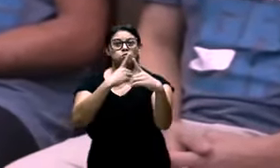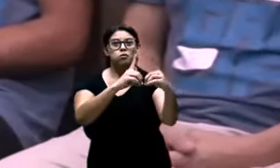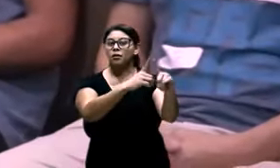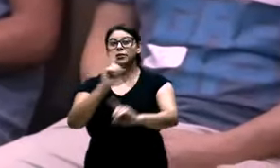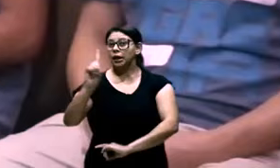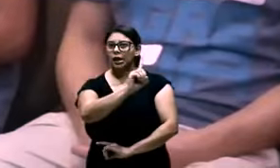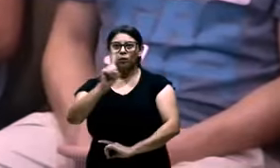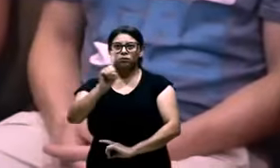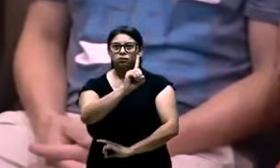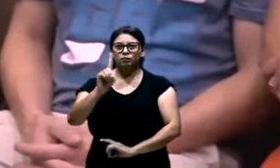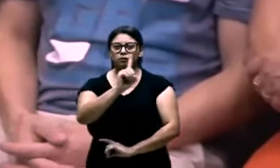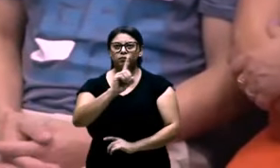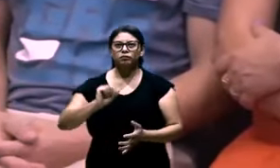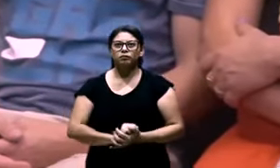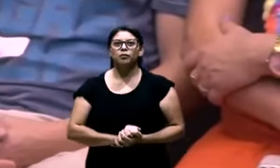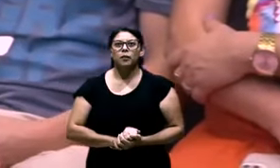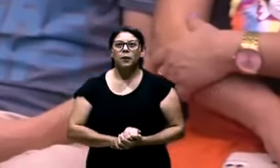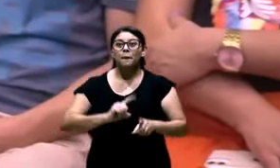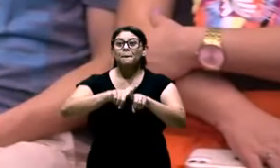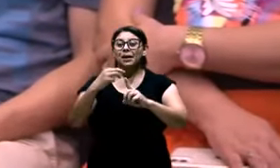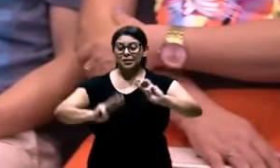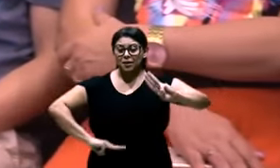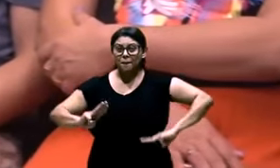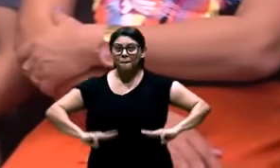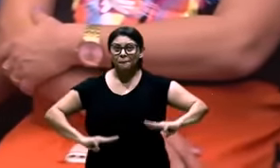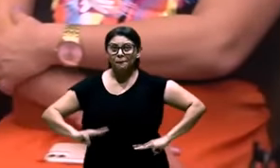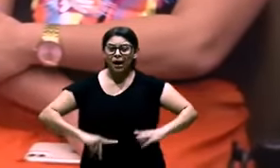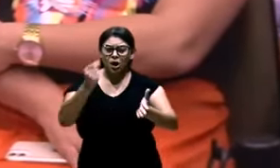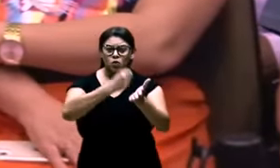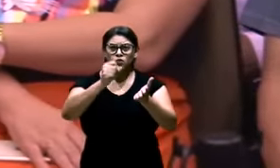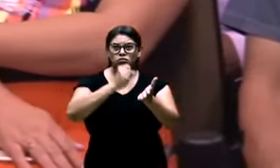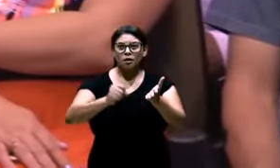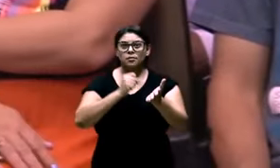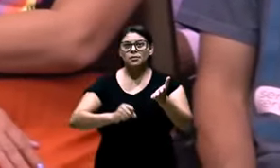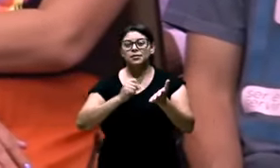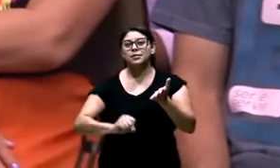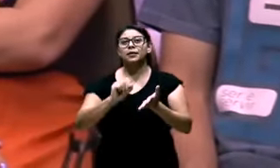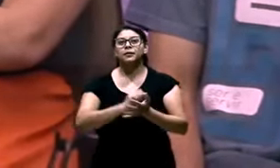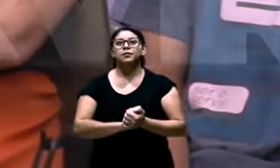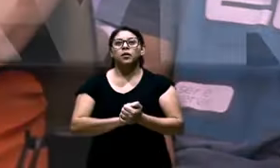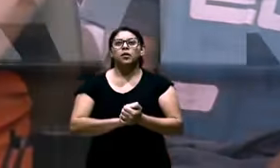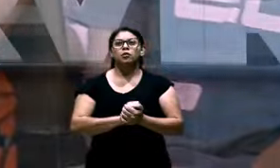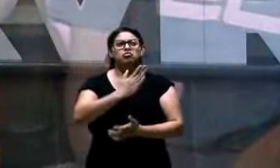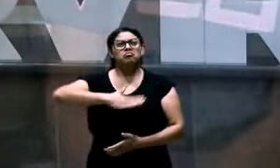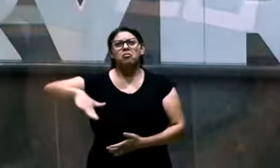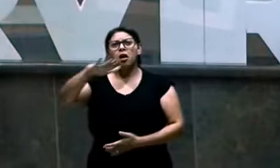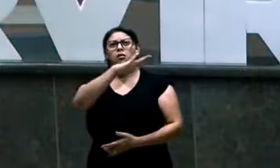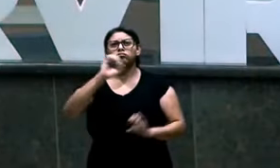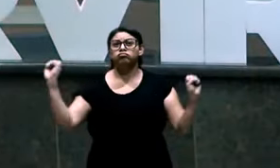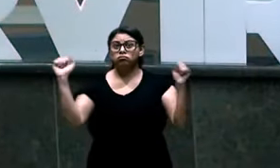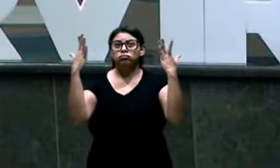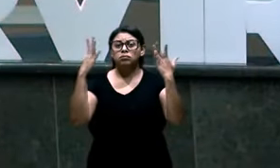o evangelho a Marcos. Mas se Marcos fosse escrever tudo o que aconteceu aqui, o Marcos iria dizer que